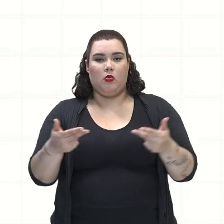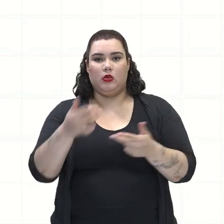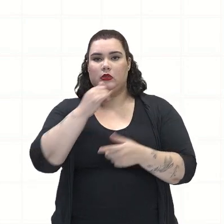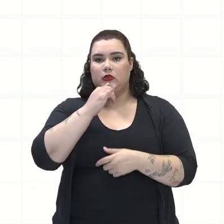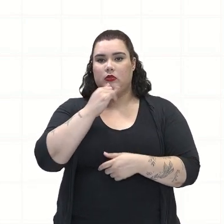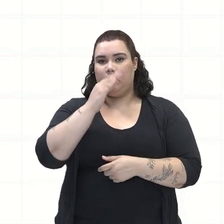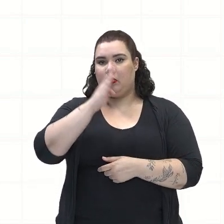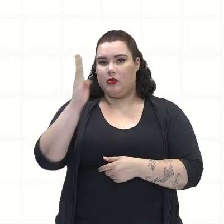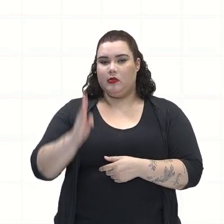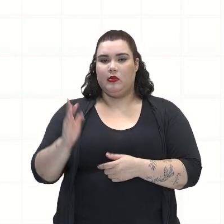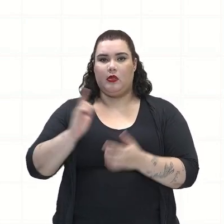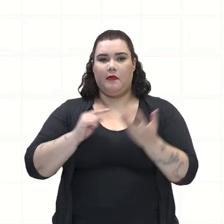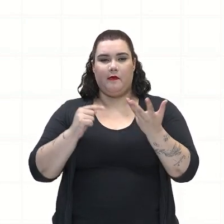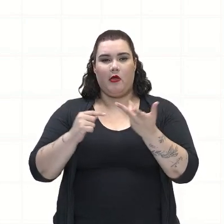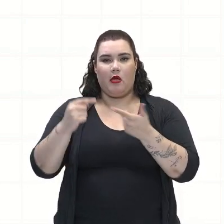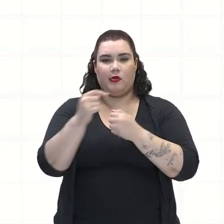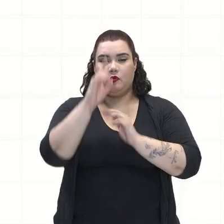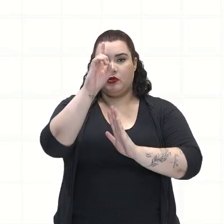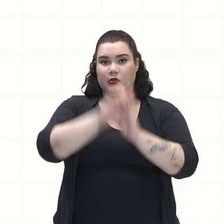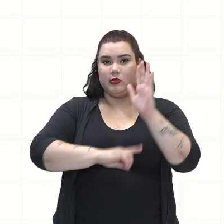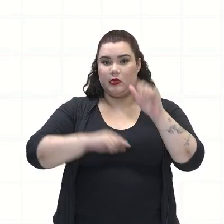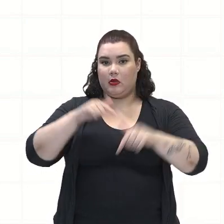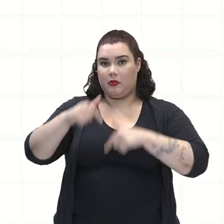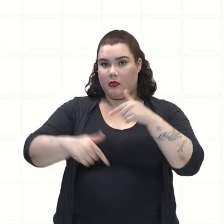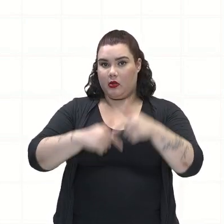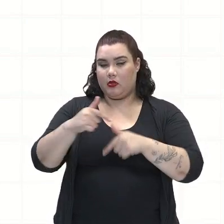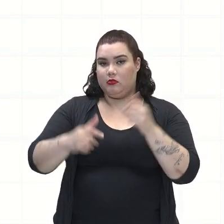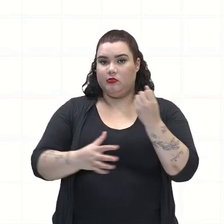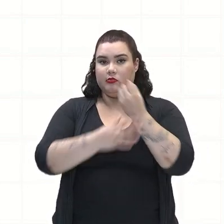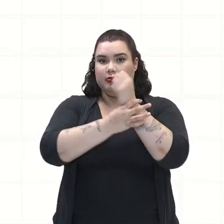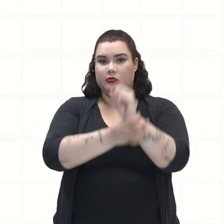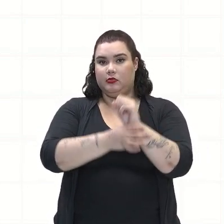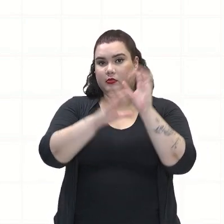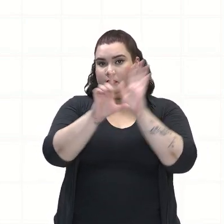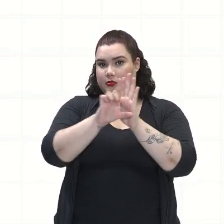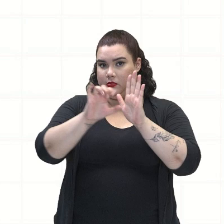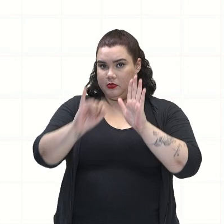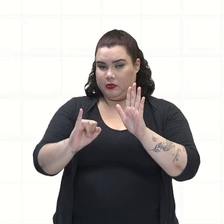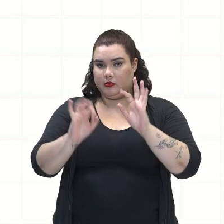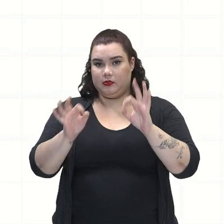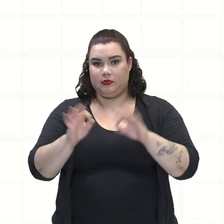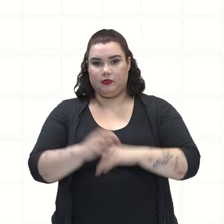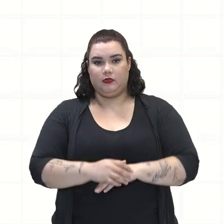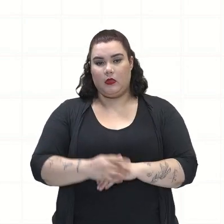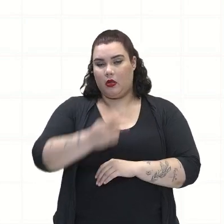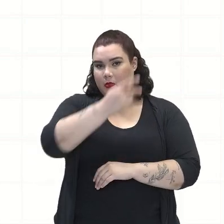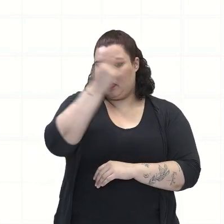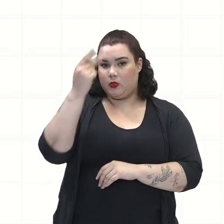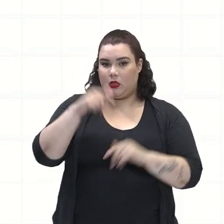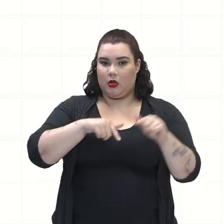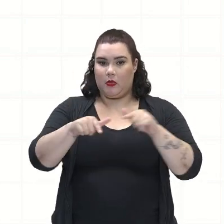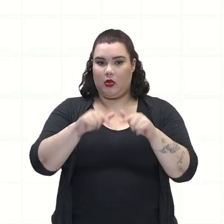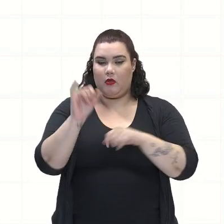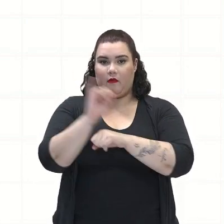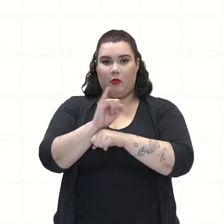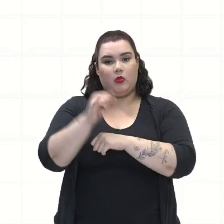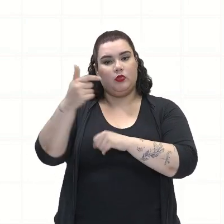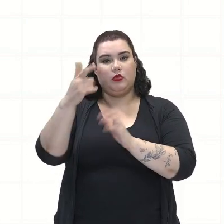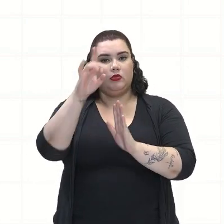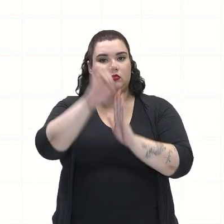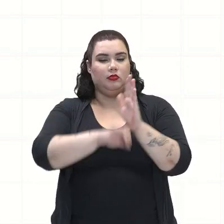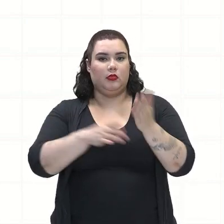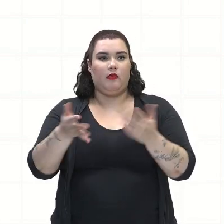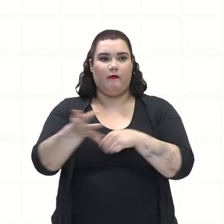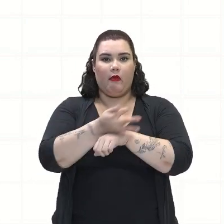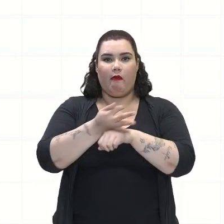Brasil, né, que tem vários direitos trabalhistas garantidos na lei, né? Quando a pessoa trabalha de maneira informal, ela não tem esses direitos, né?